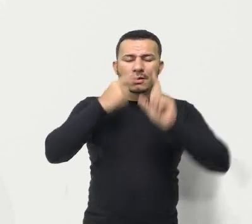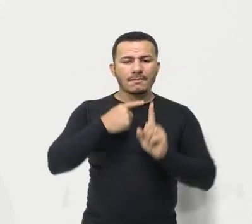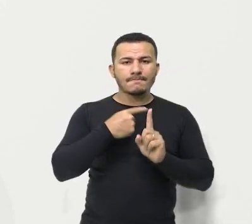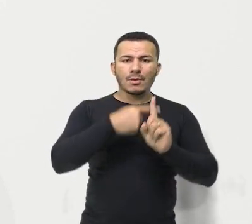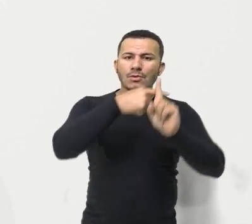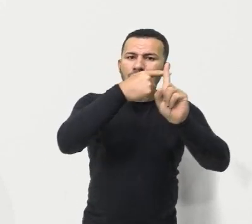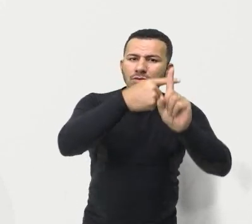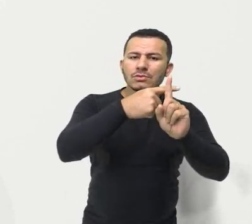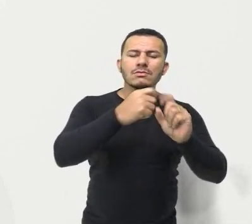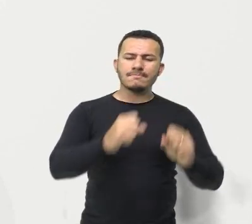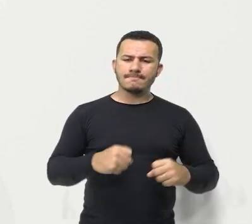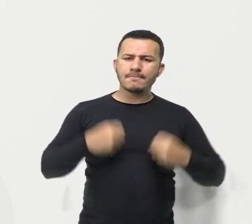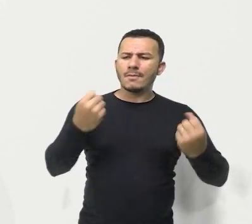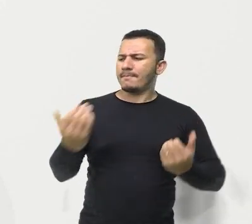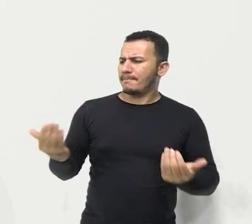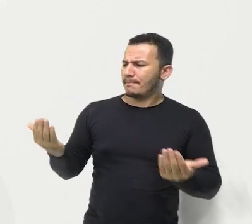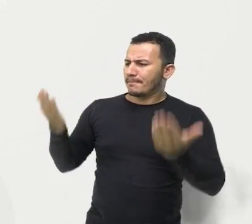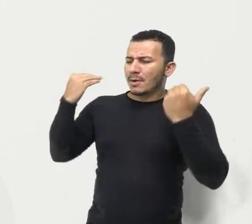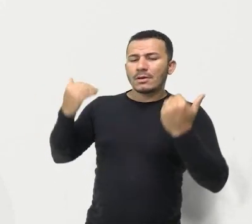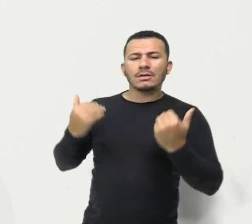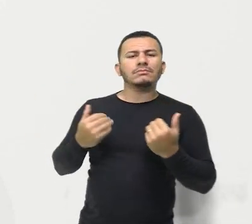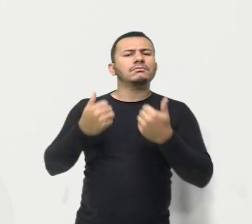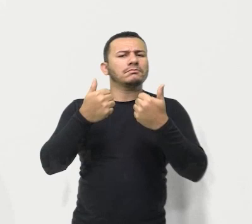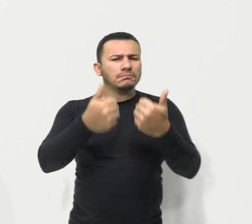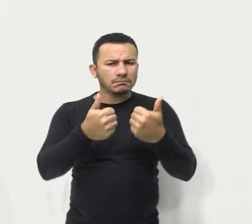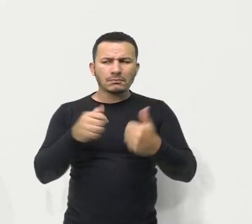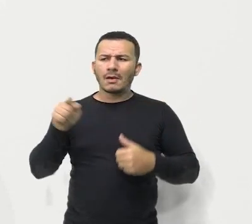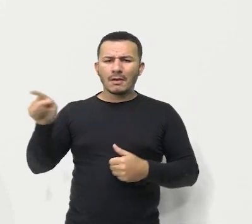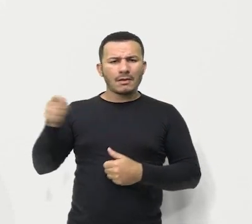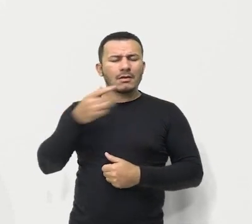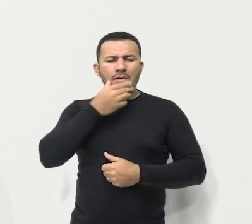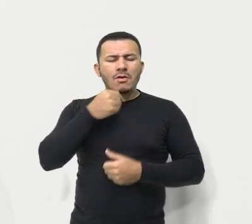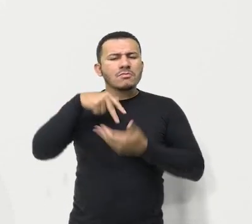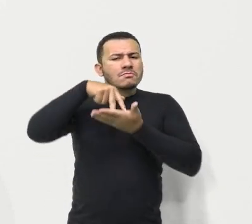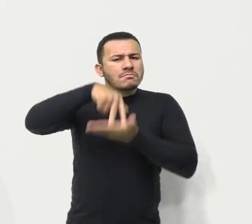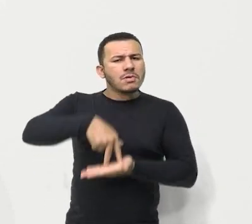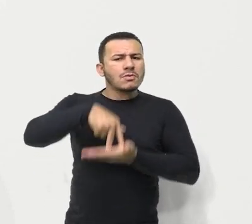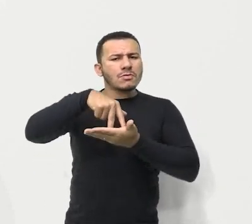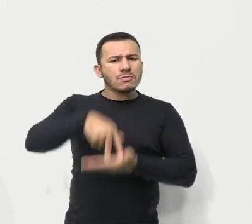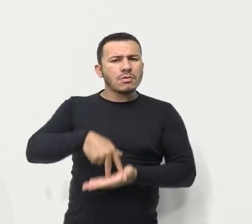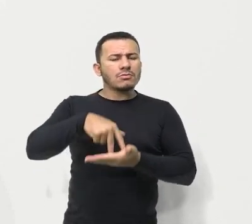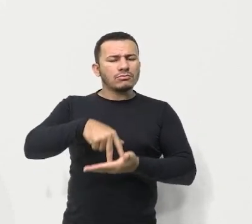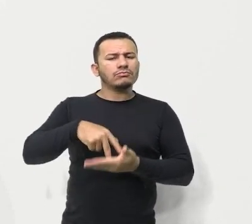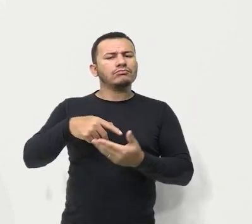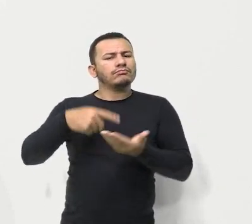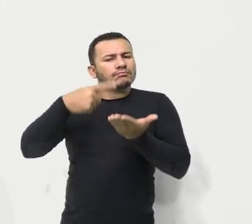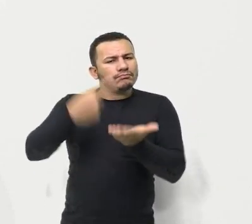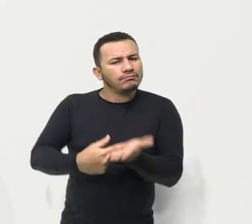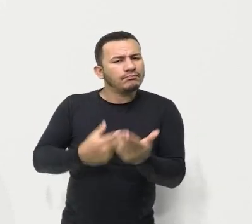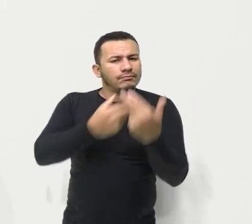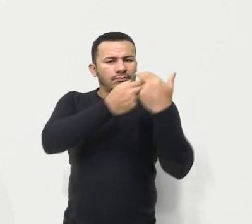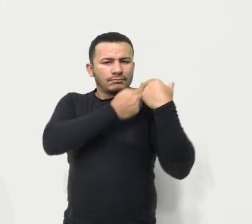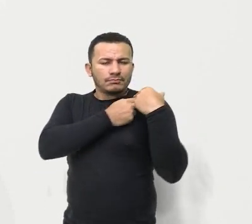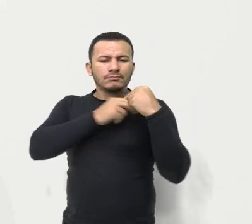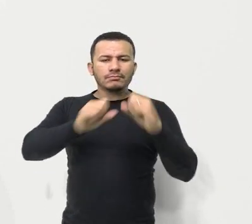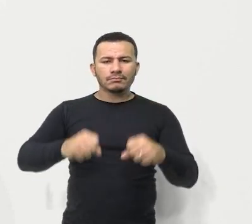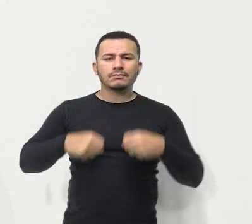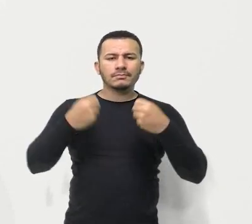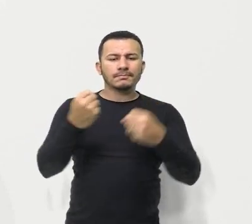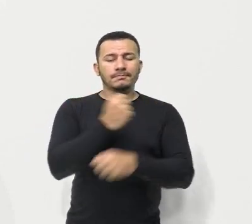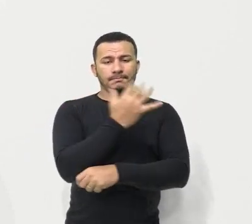E inicialmente a gente nota, beleza, ele é alguém, né, que está ali comprometido com essa